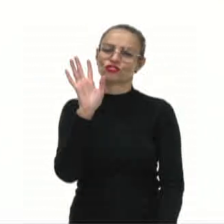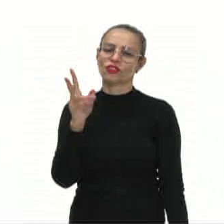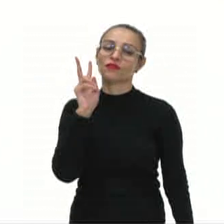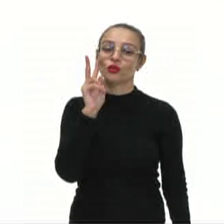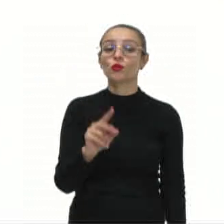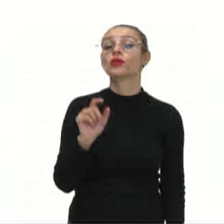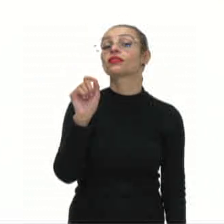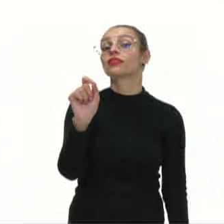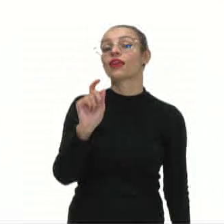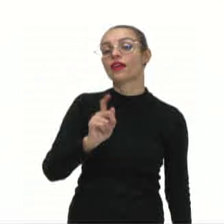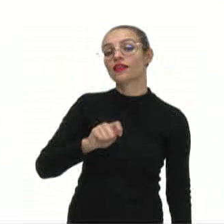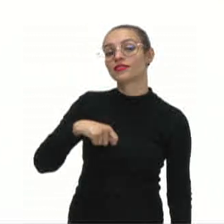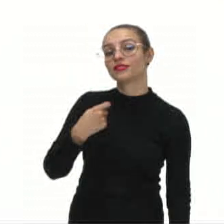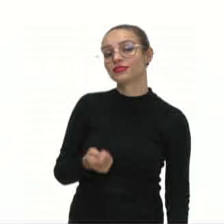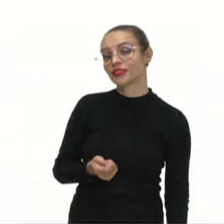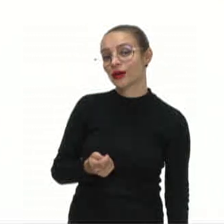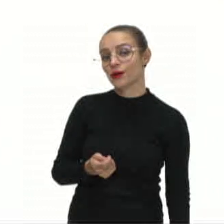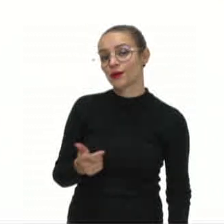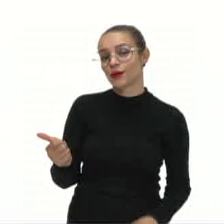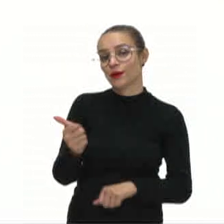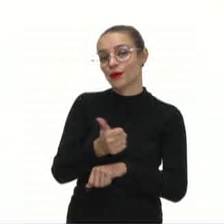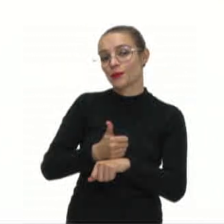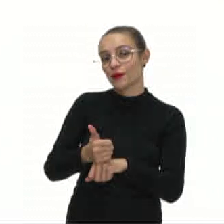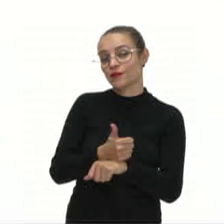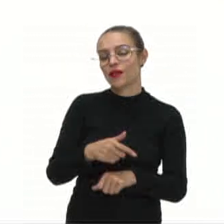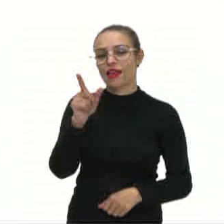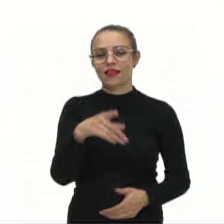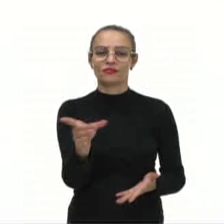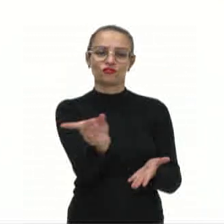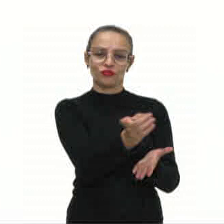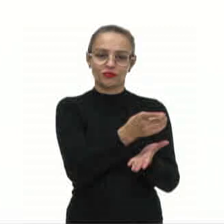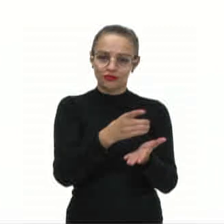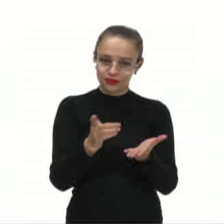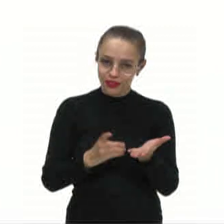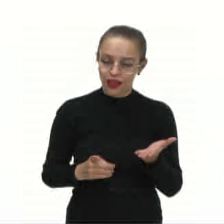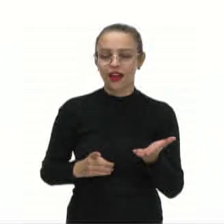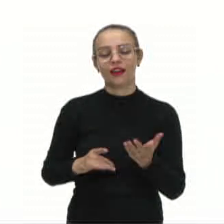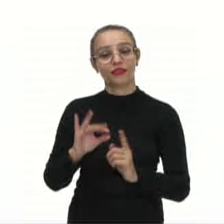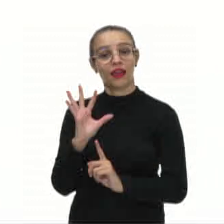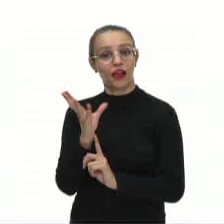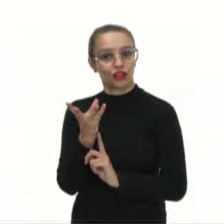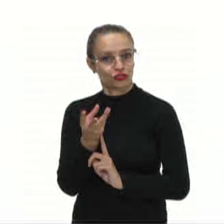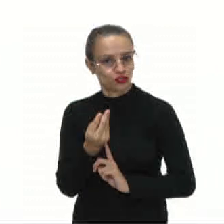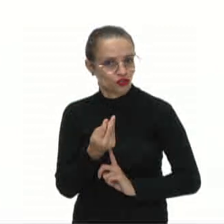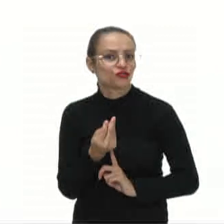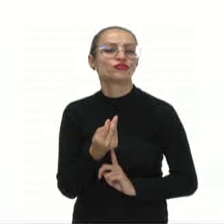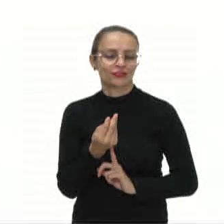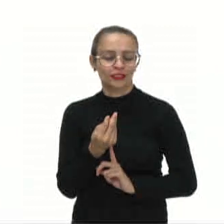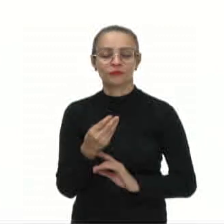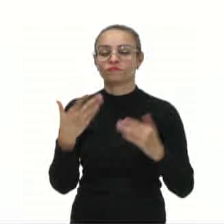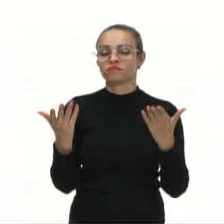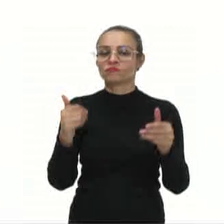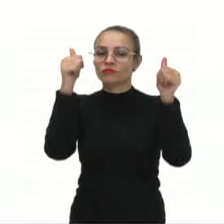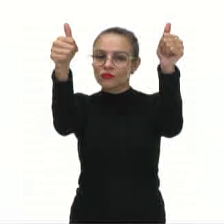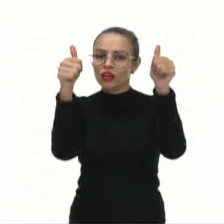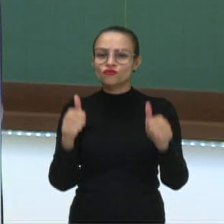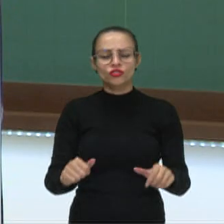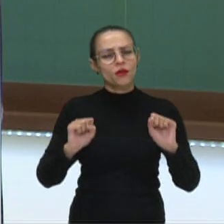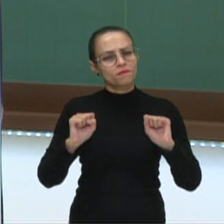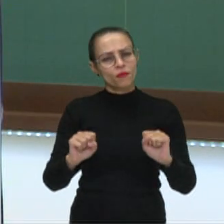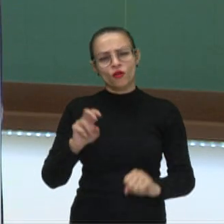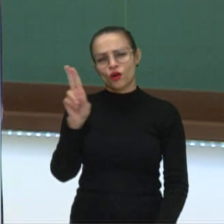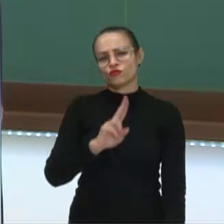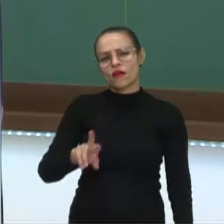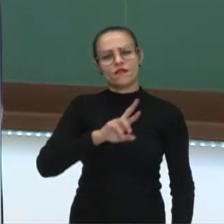quem? Os designers, artistas plásticos, né? Então, um cartaz ele pode ser usado em várias